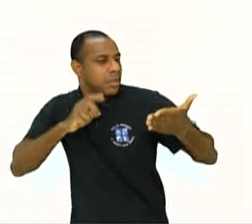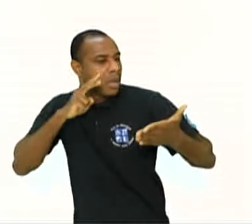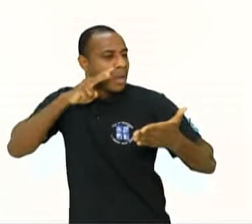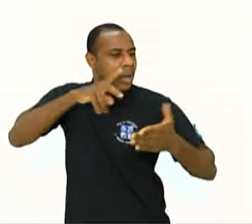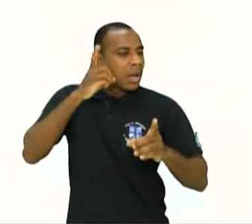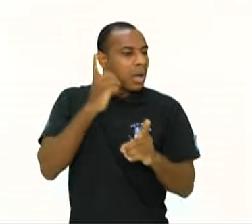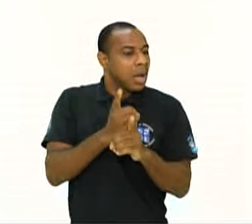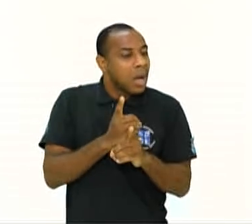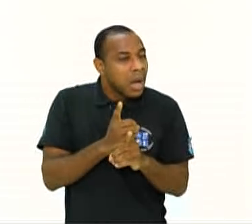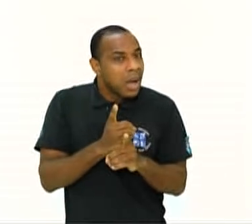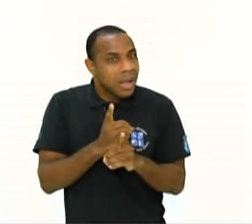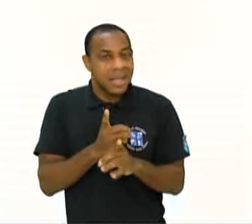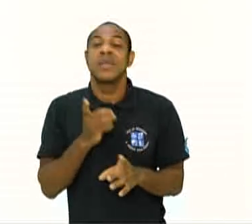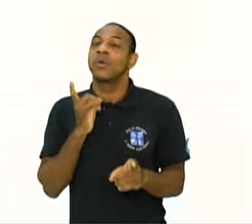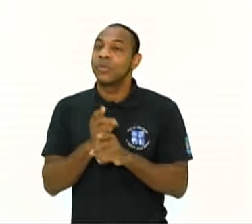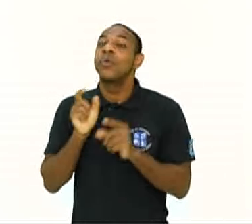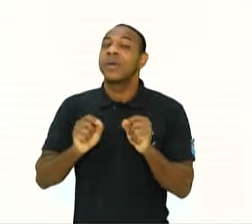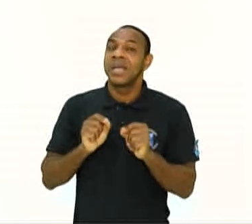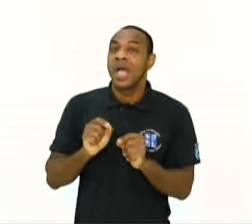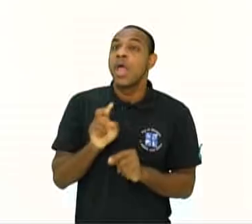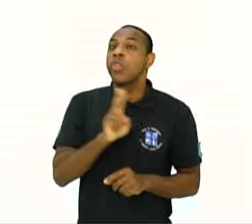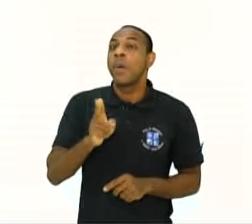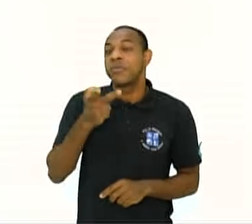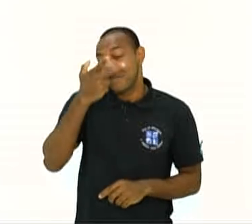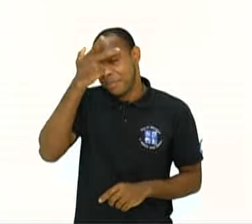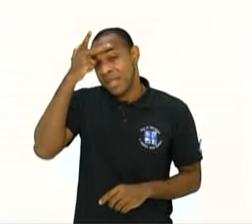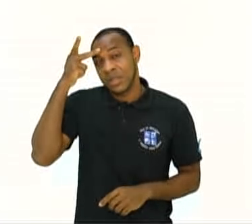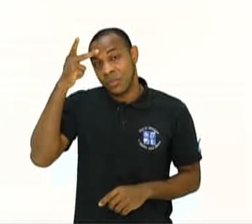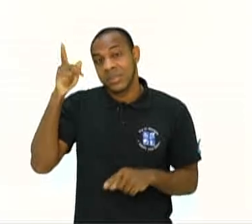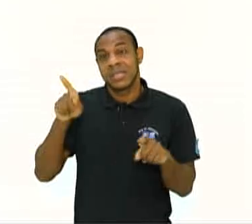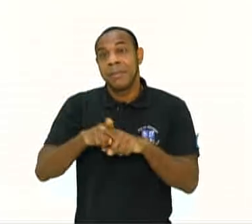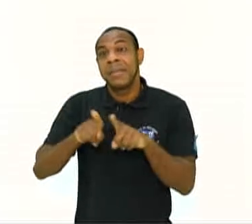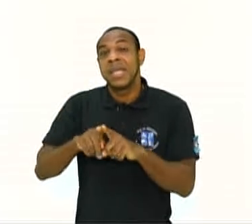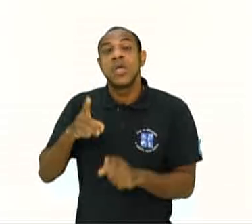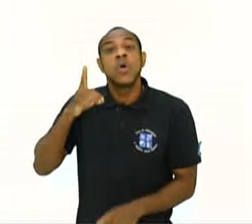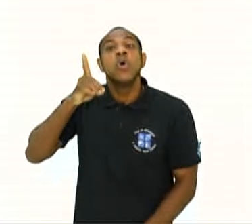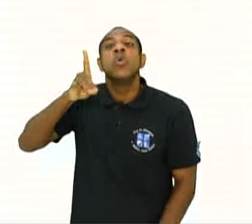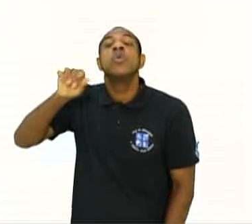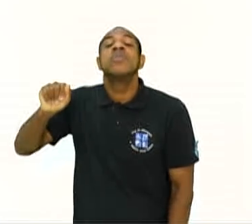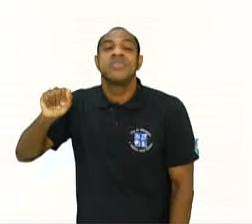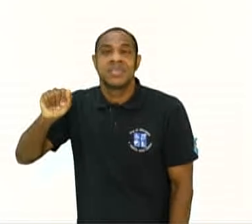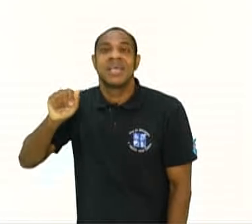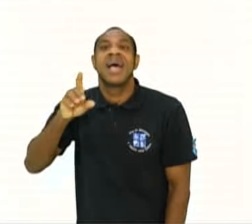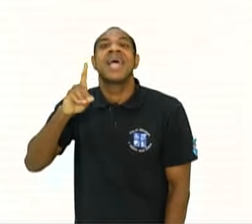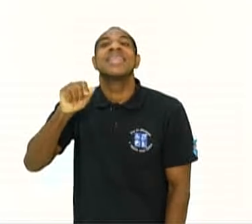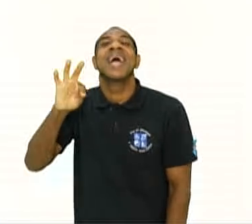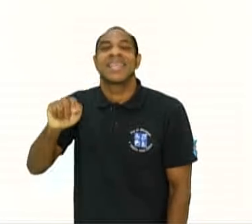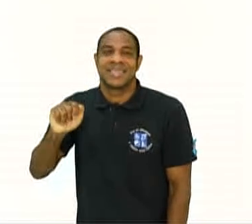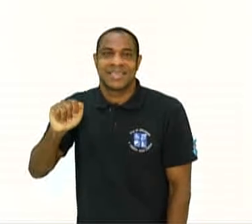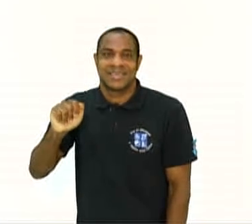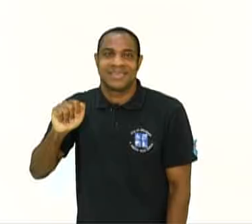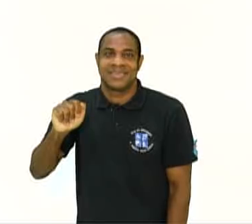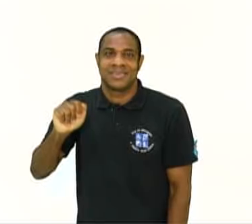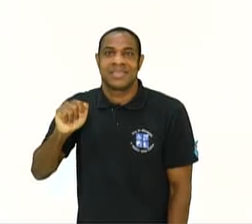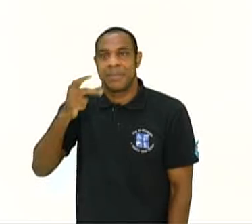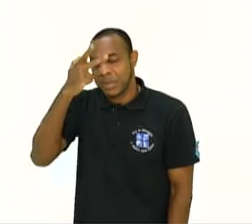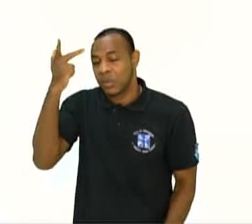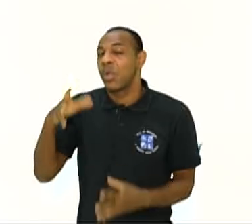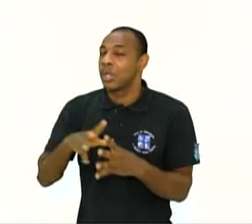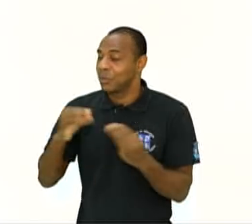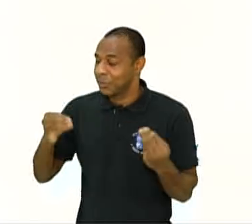Ela encontrou o nome de pessoas e uma data ali embaixo do papel de parede.